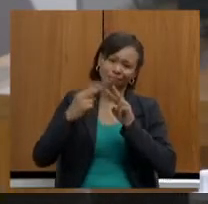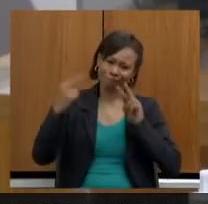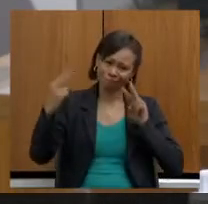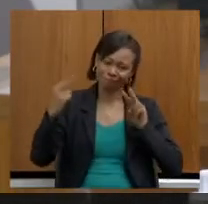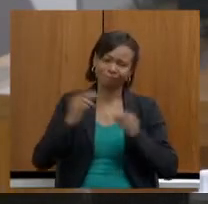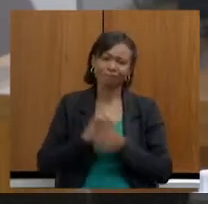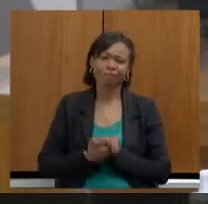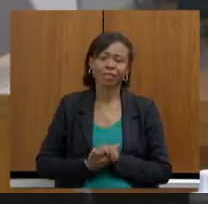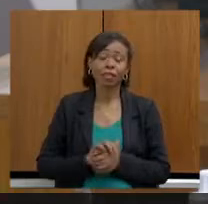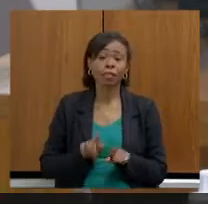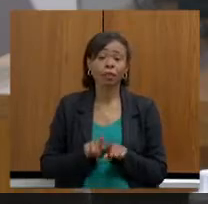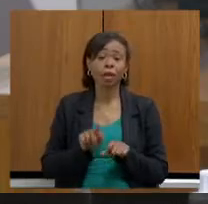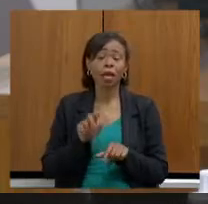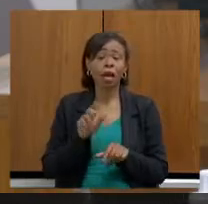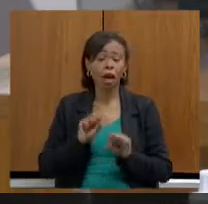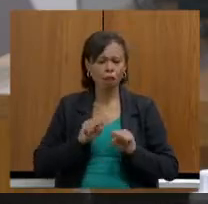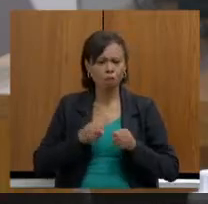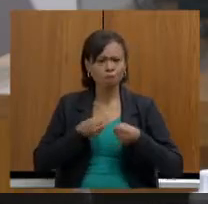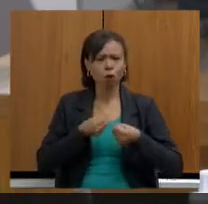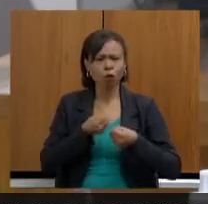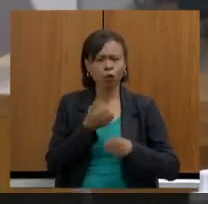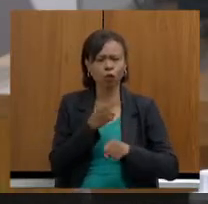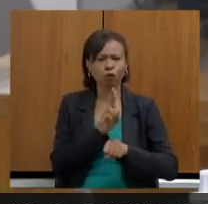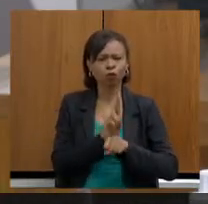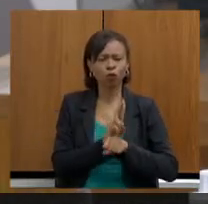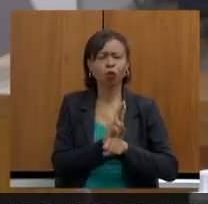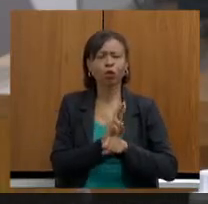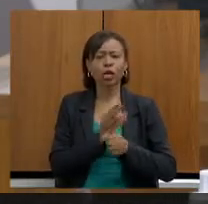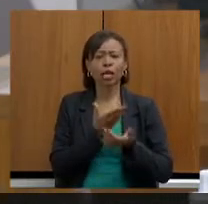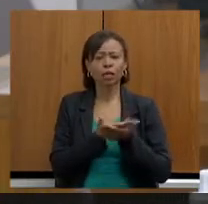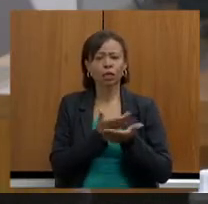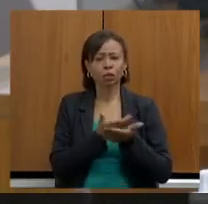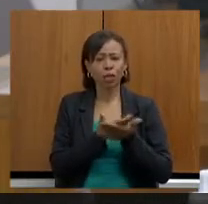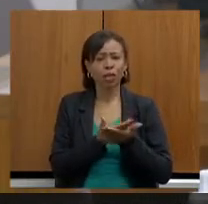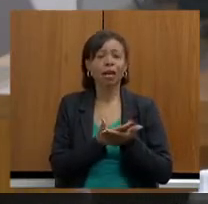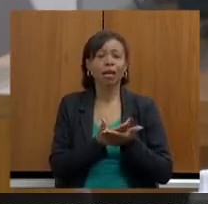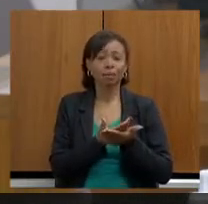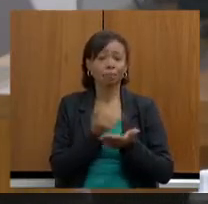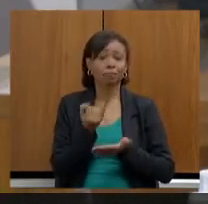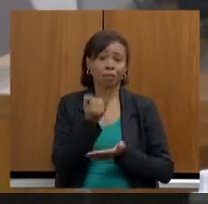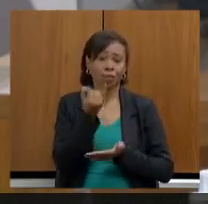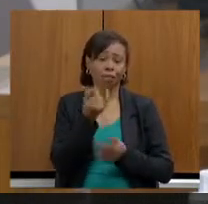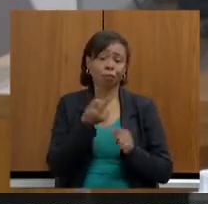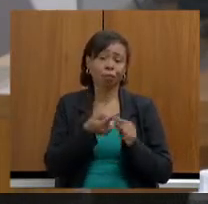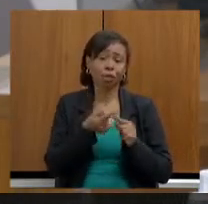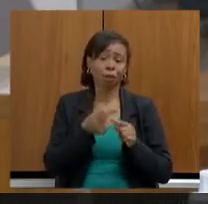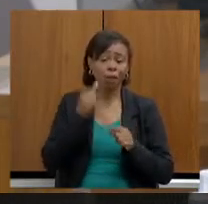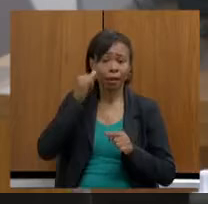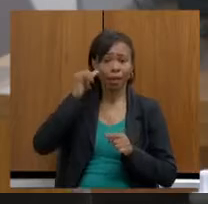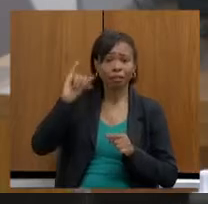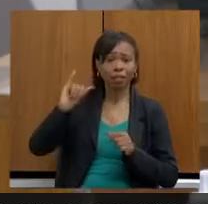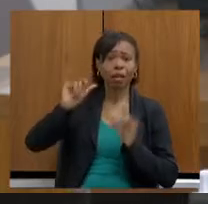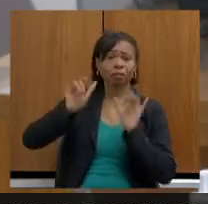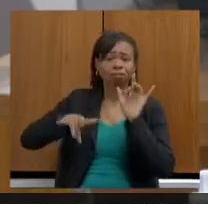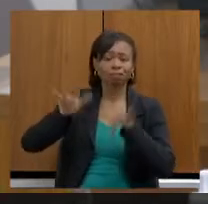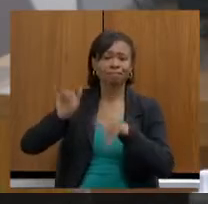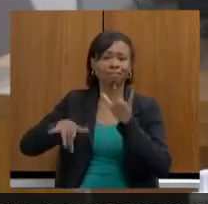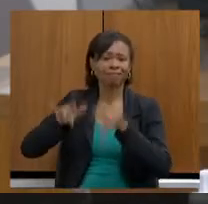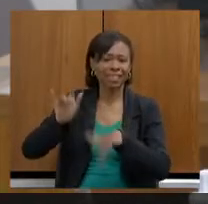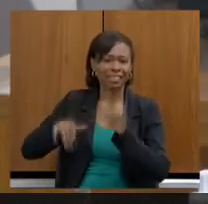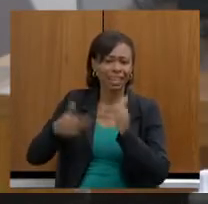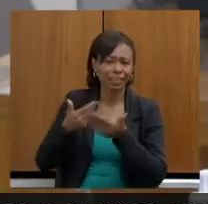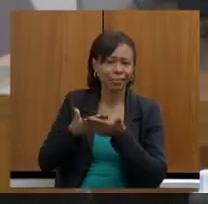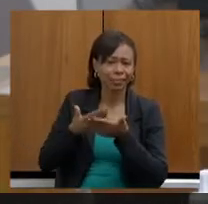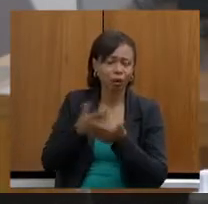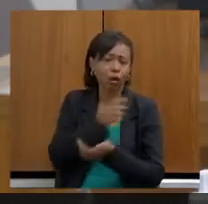reforço escolar que há outro ponto fundamental é inclusive para combater a questão da evasão escolar permite que os nossos alunos que não tiveram